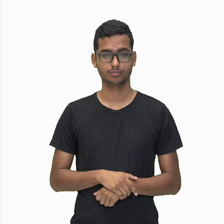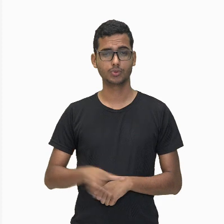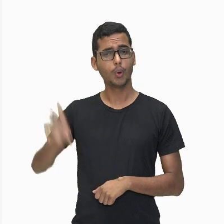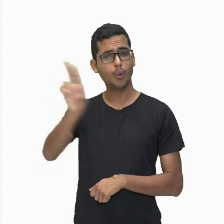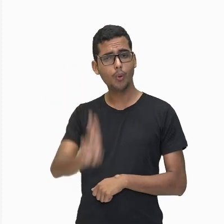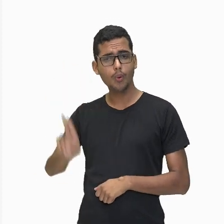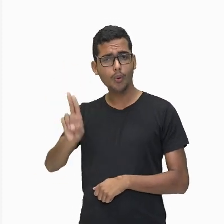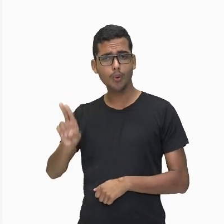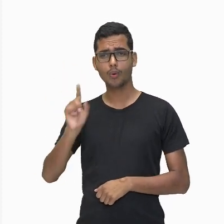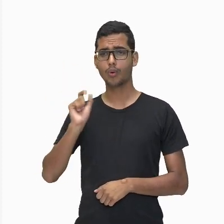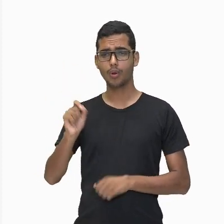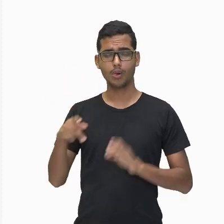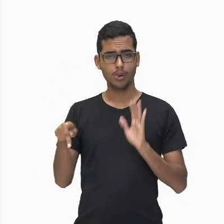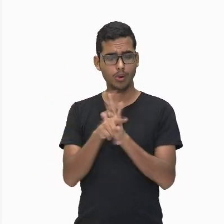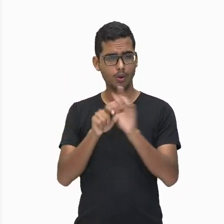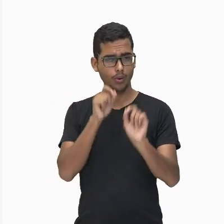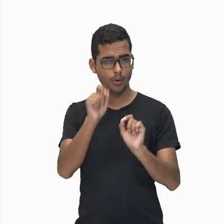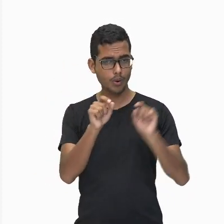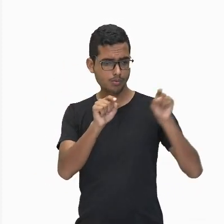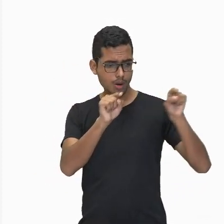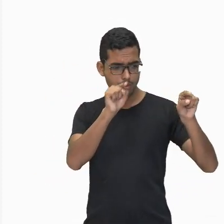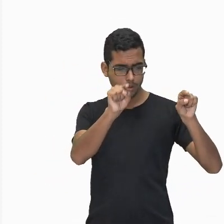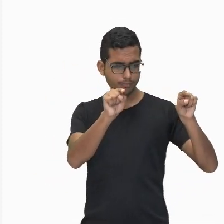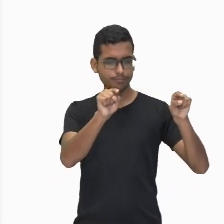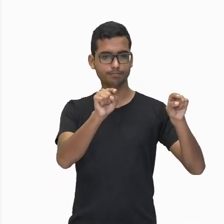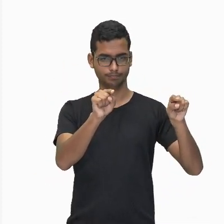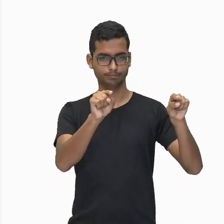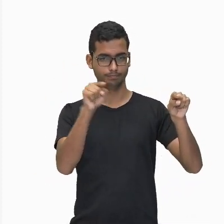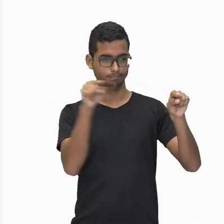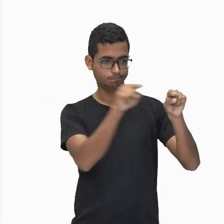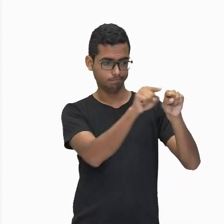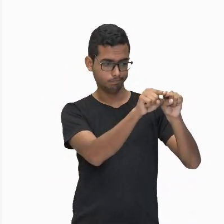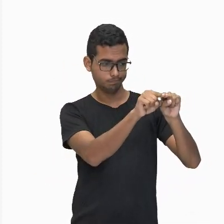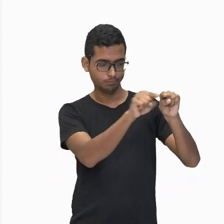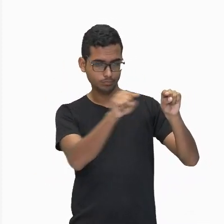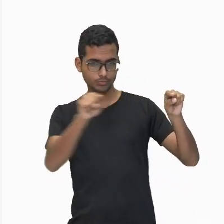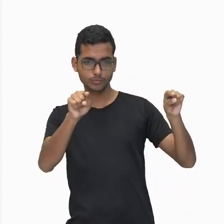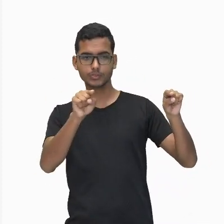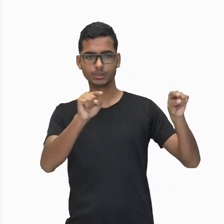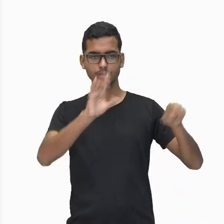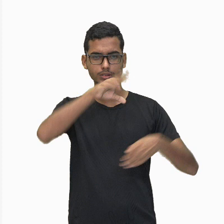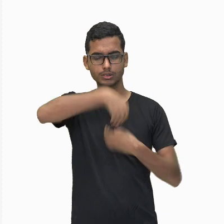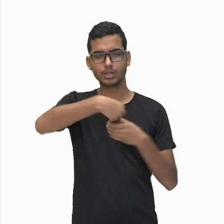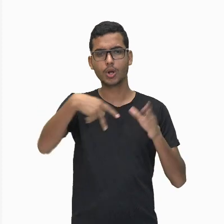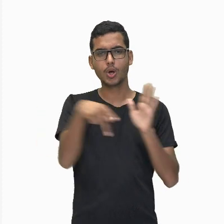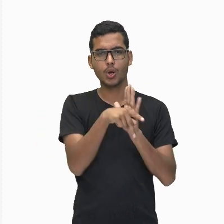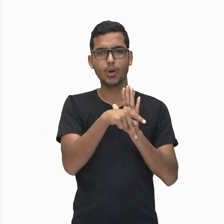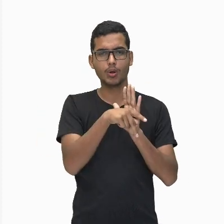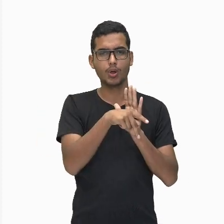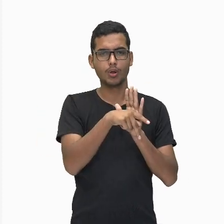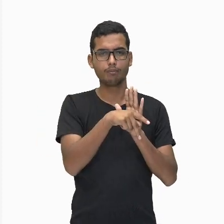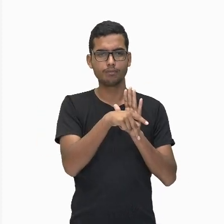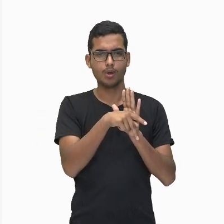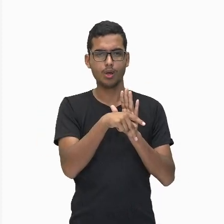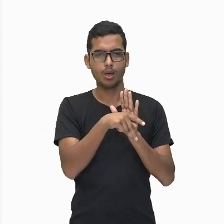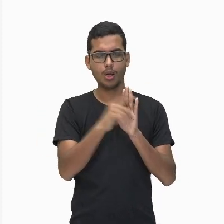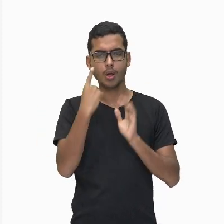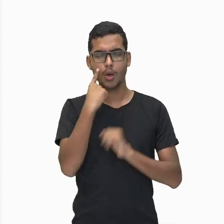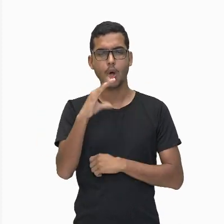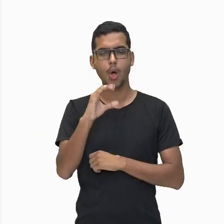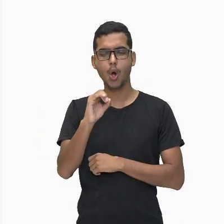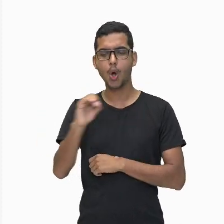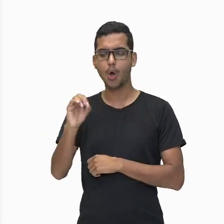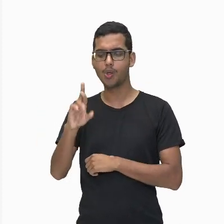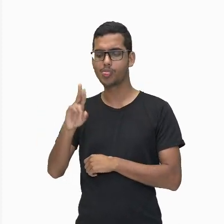utilizar os pontos que nós temos ali dentro das coordenadas, tá bom? Então, quando a gente